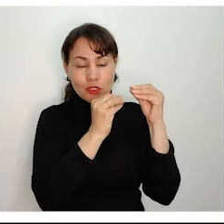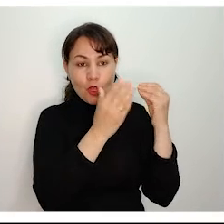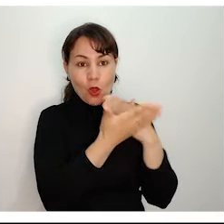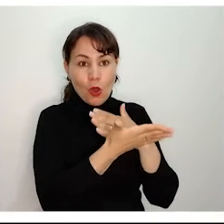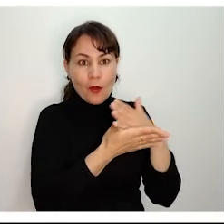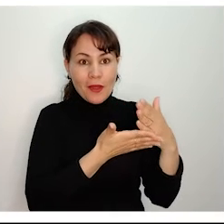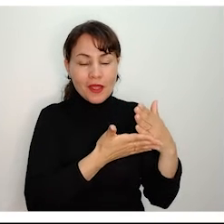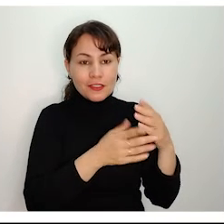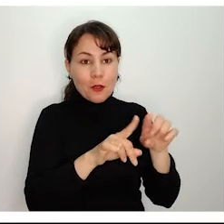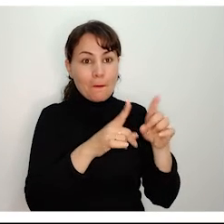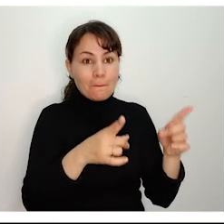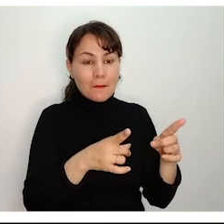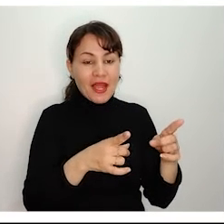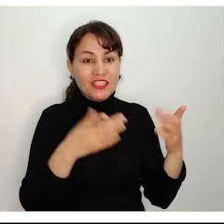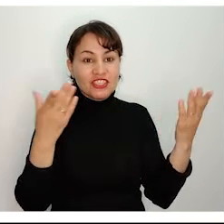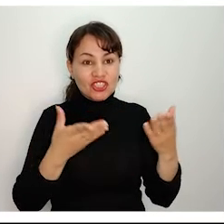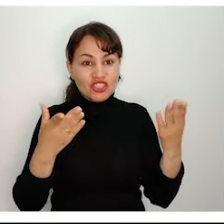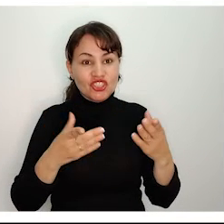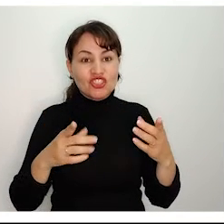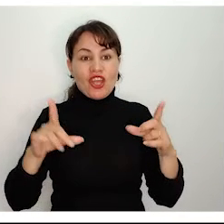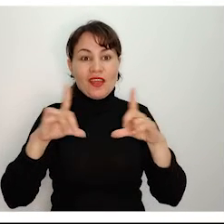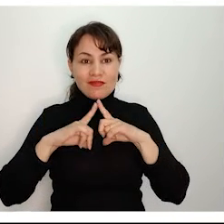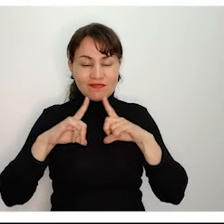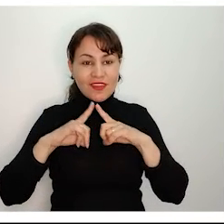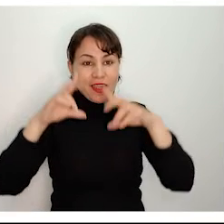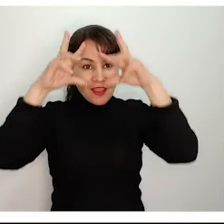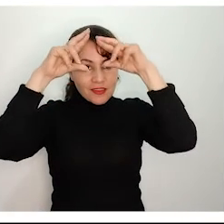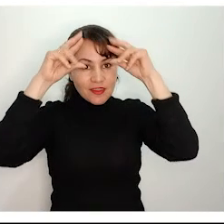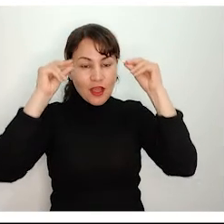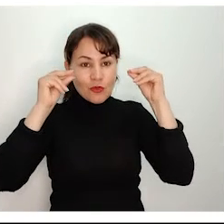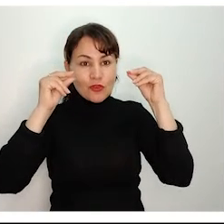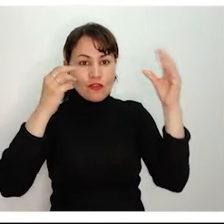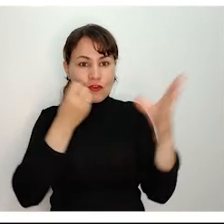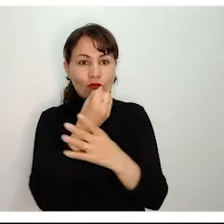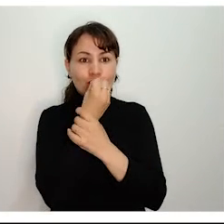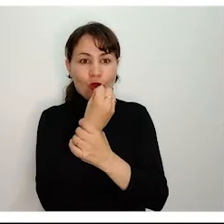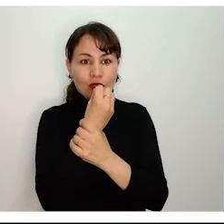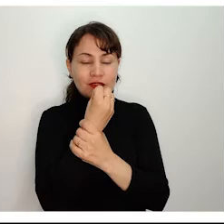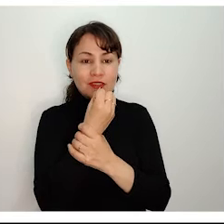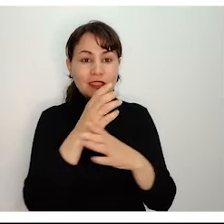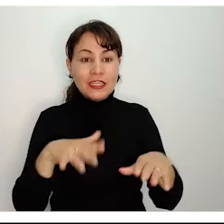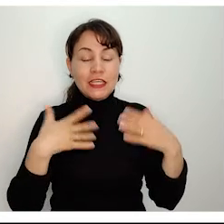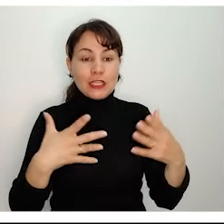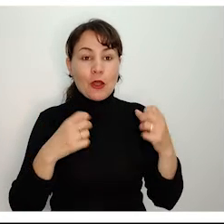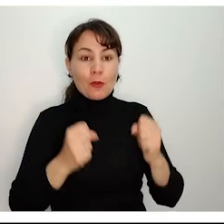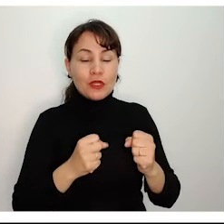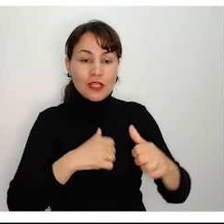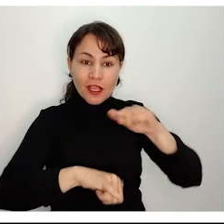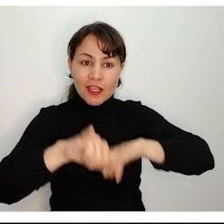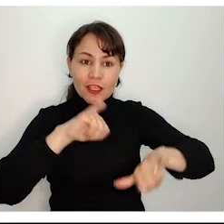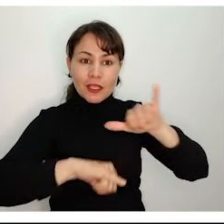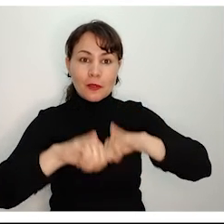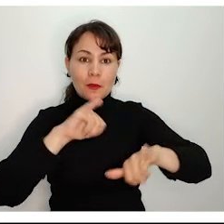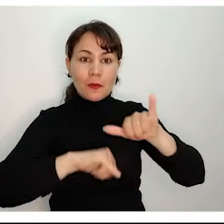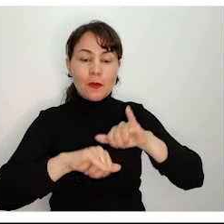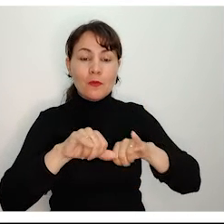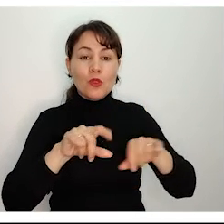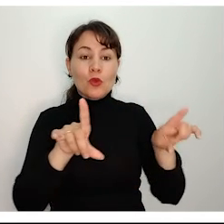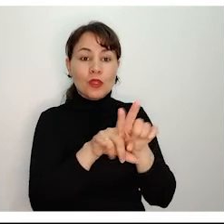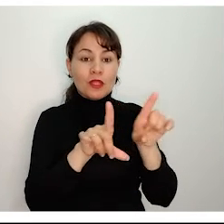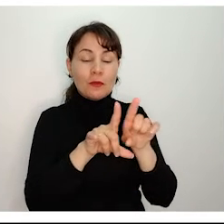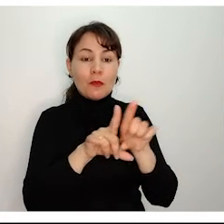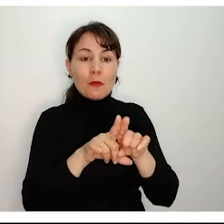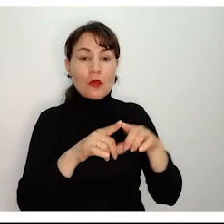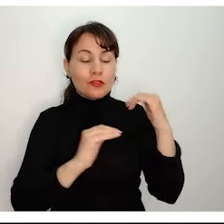sinapses passam a existir, mas sinapses que já existem ficam fortalecidas. Esse fortalecimento pode ser químico e